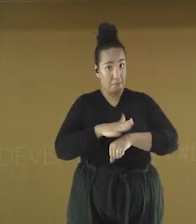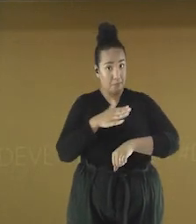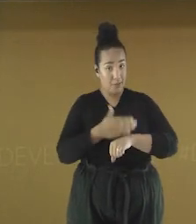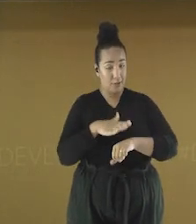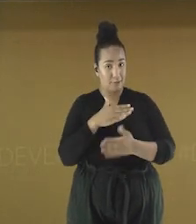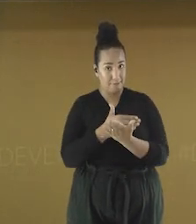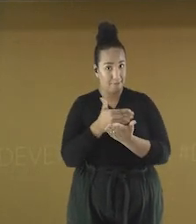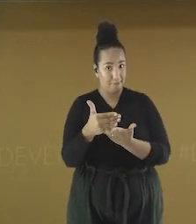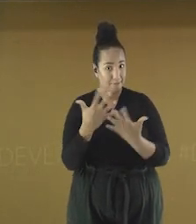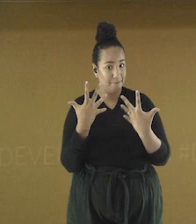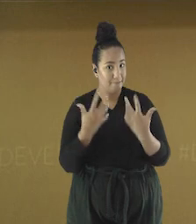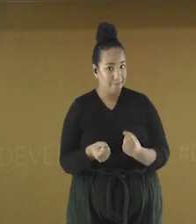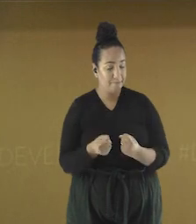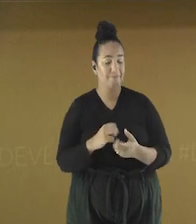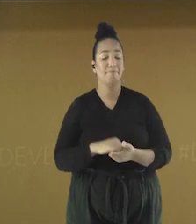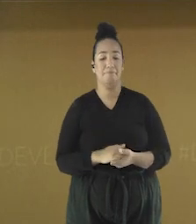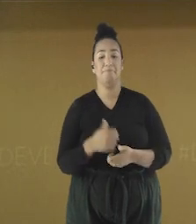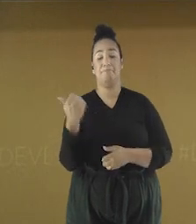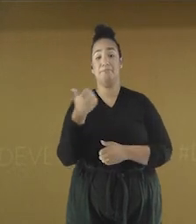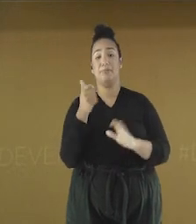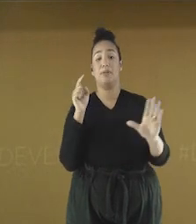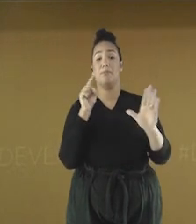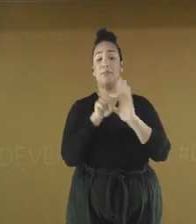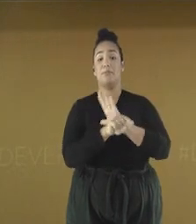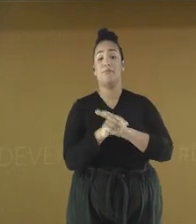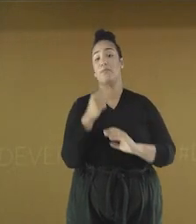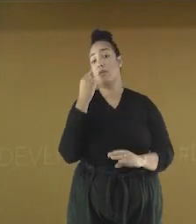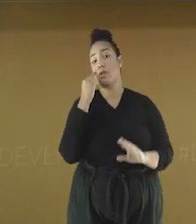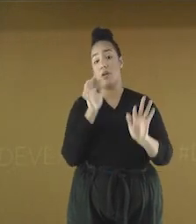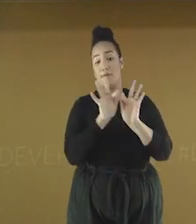prática? Vamos começar? Questão número 1.